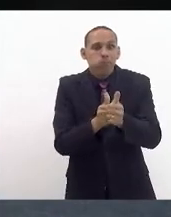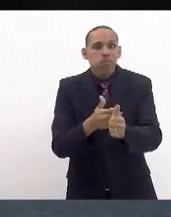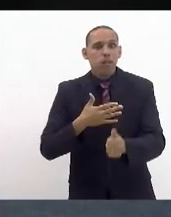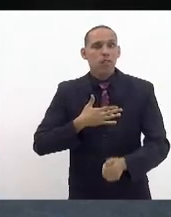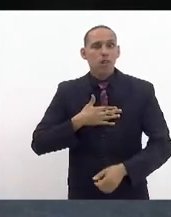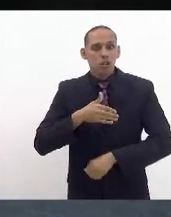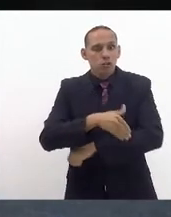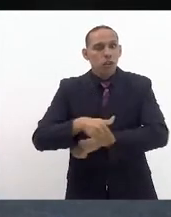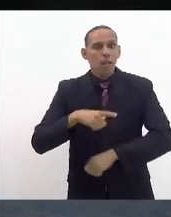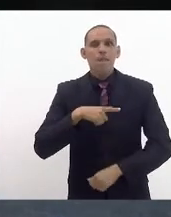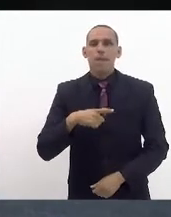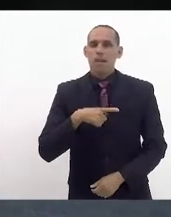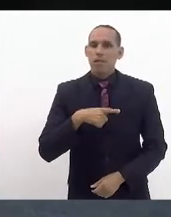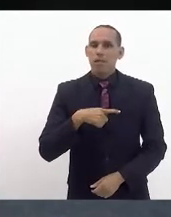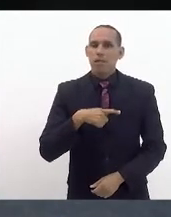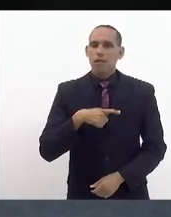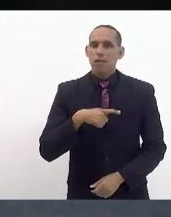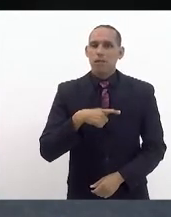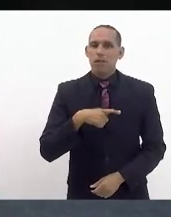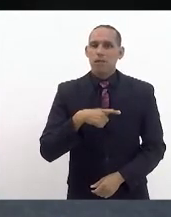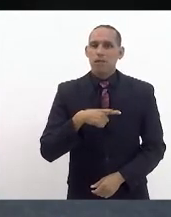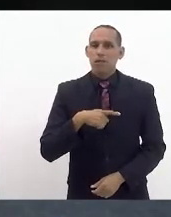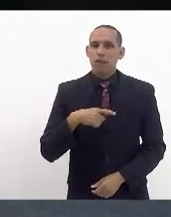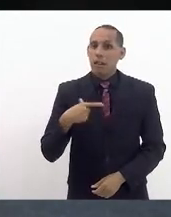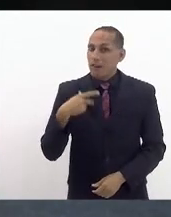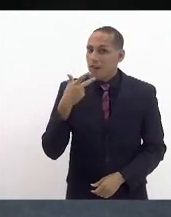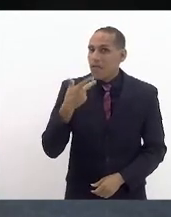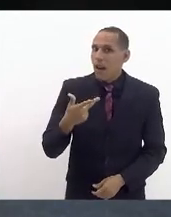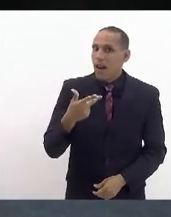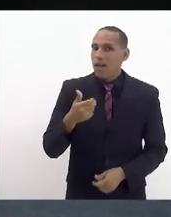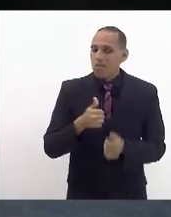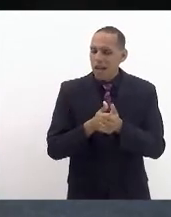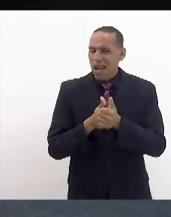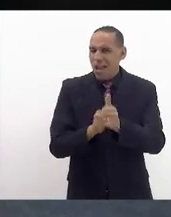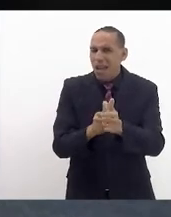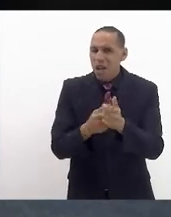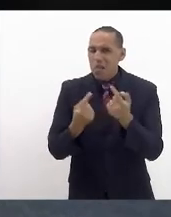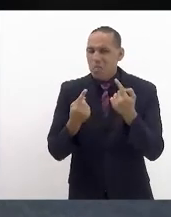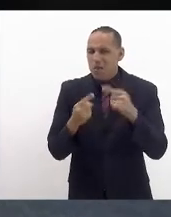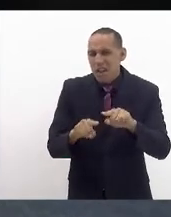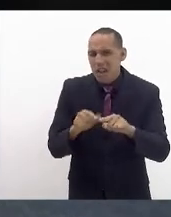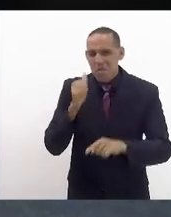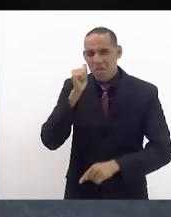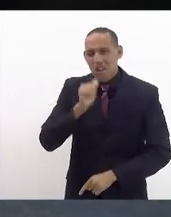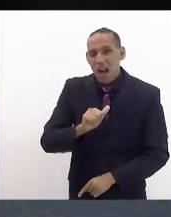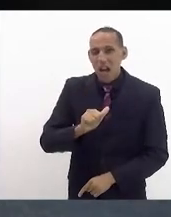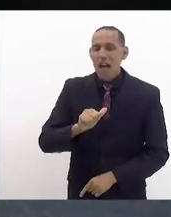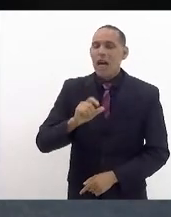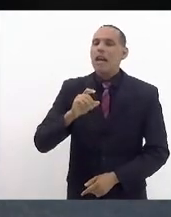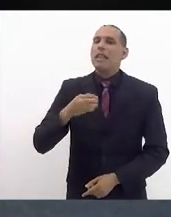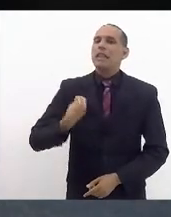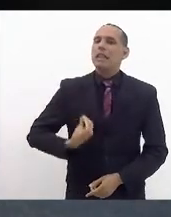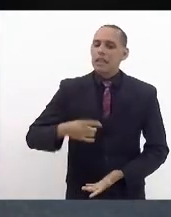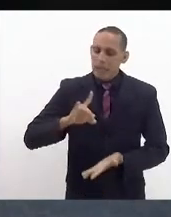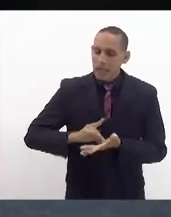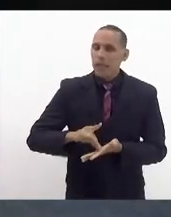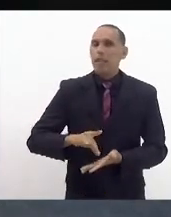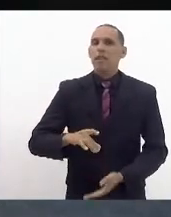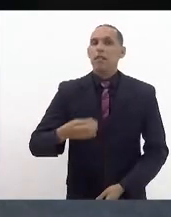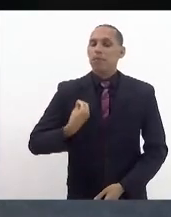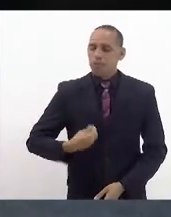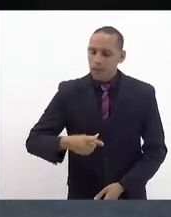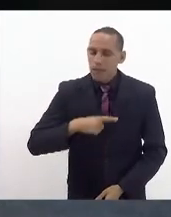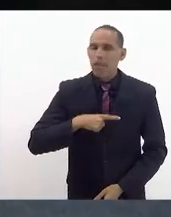nas estradas. Então, eu quero dizer que perseguição política para as mulheres existe sim. Eu